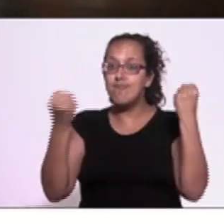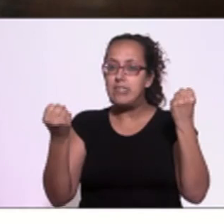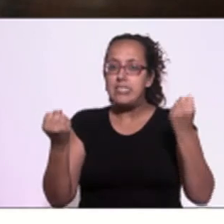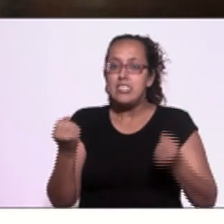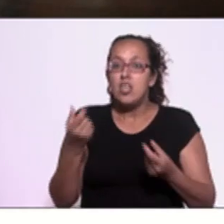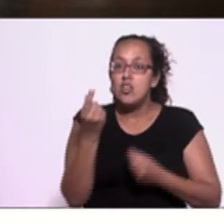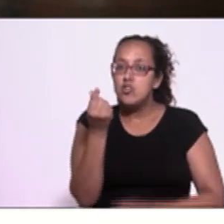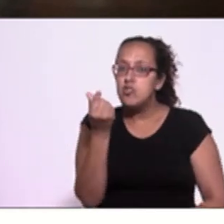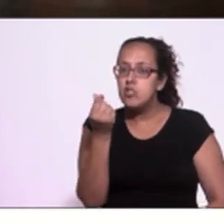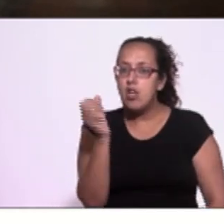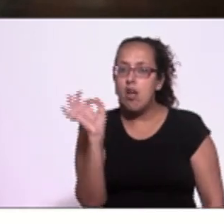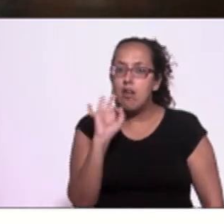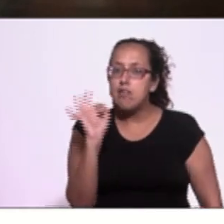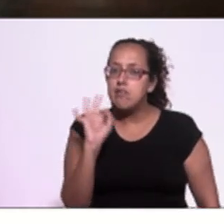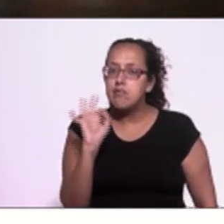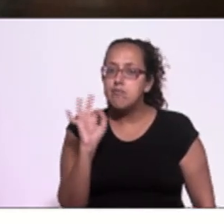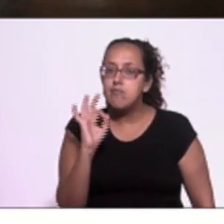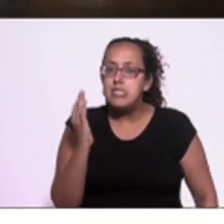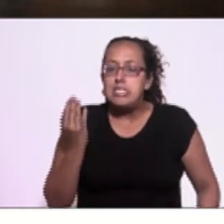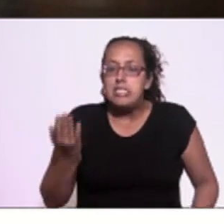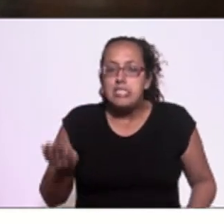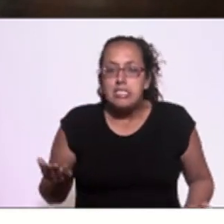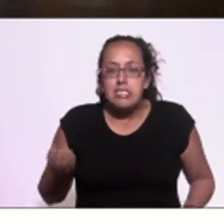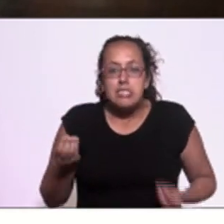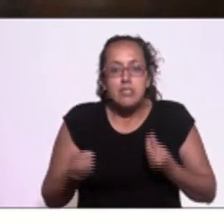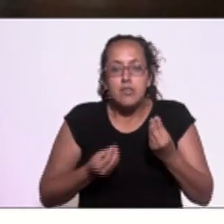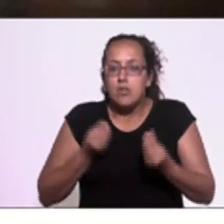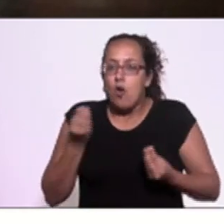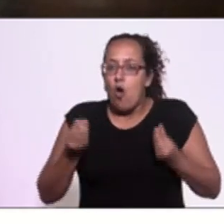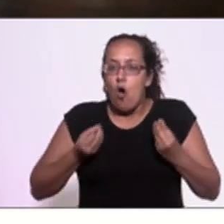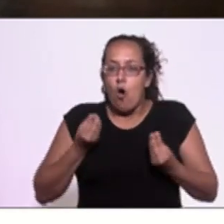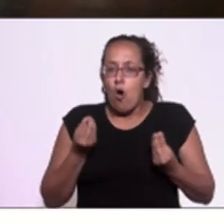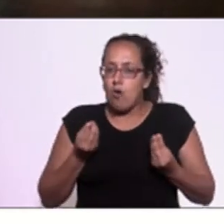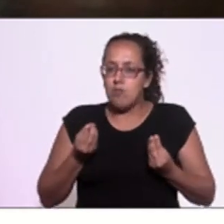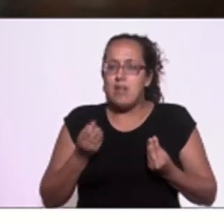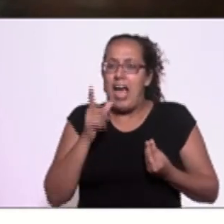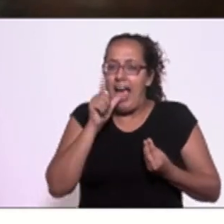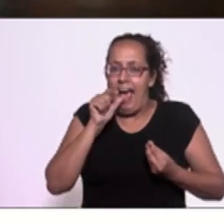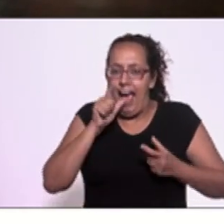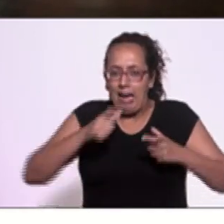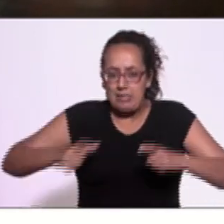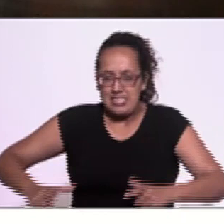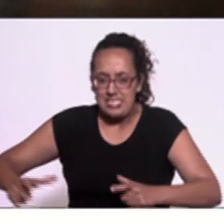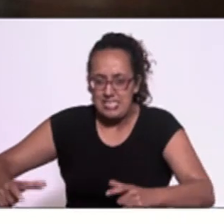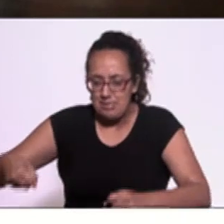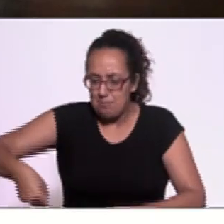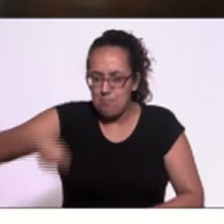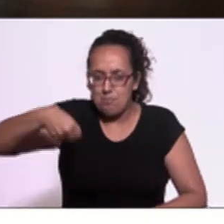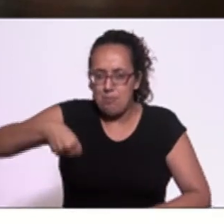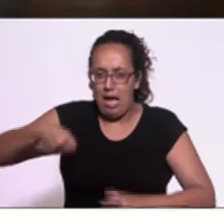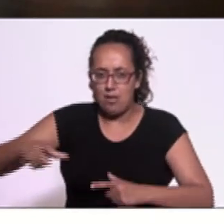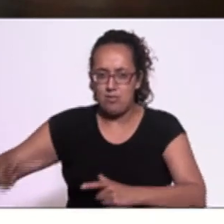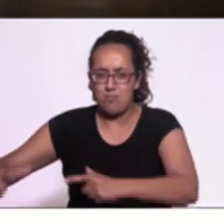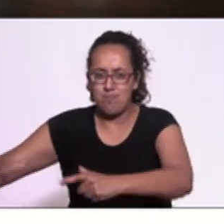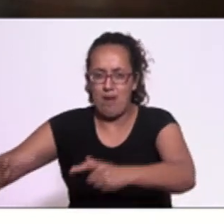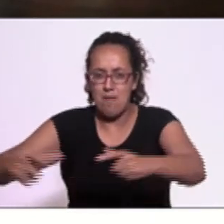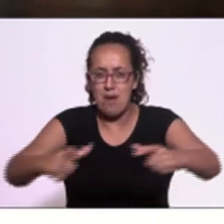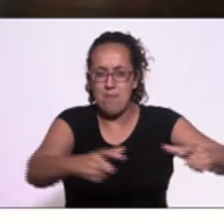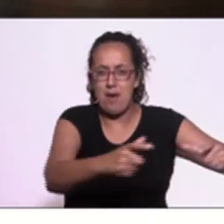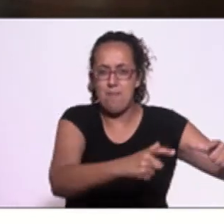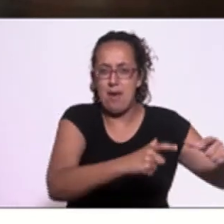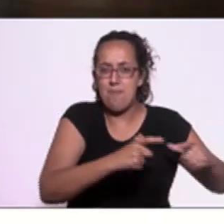a única coisa que nos restava fazer era colocar baldes e plásticos por todo o